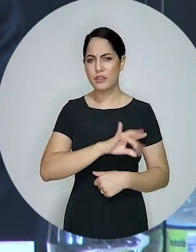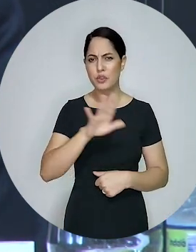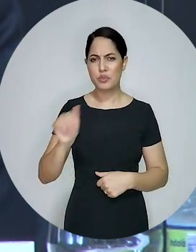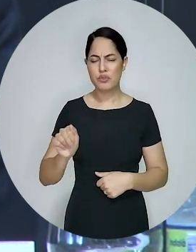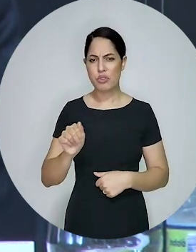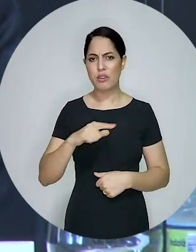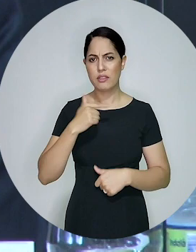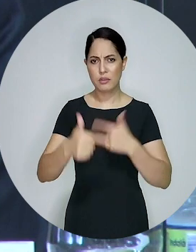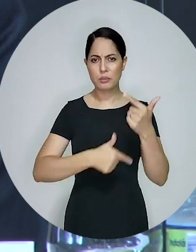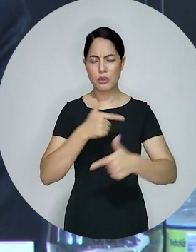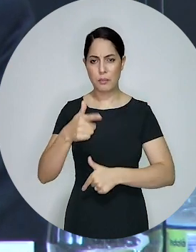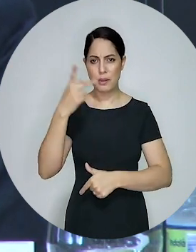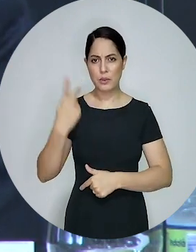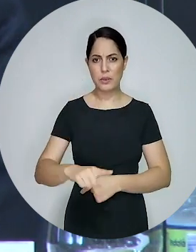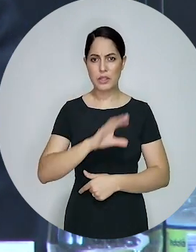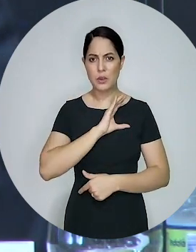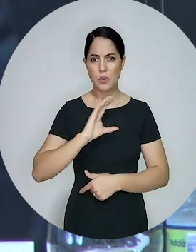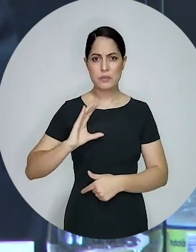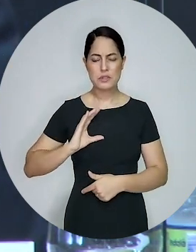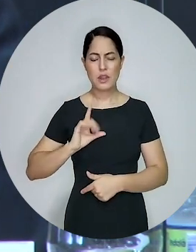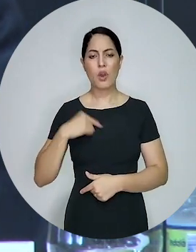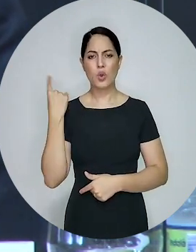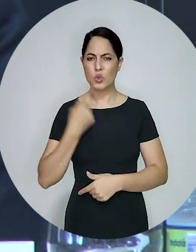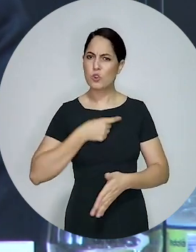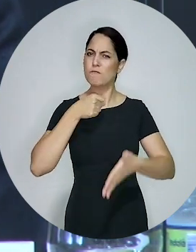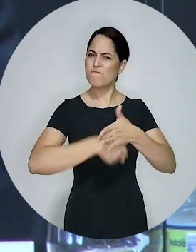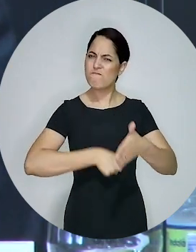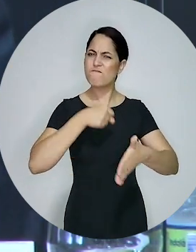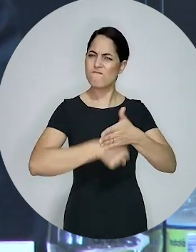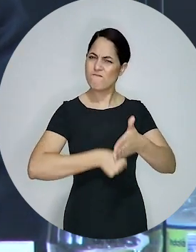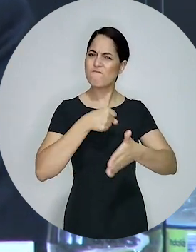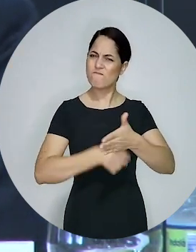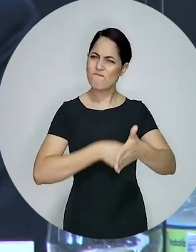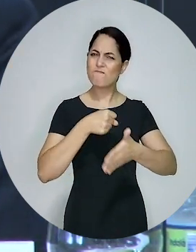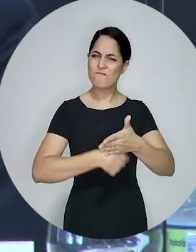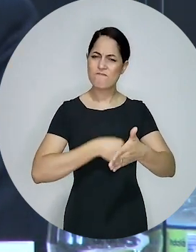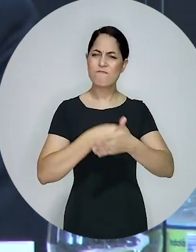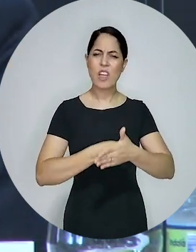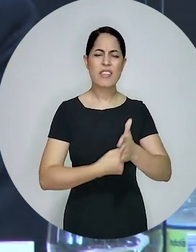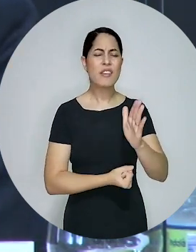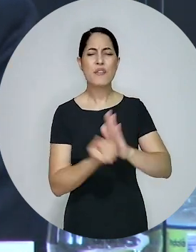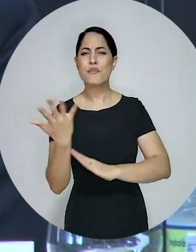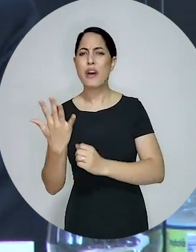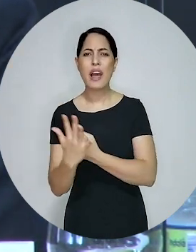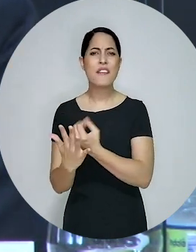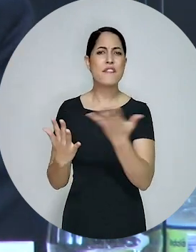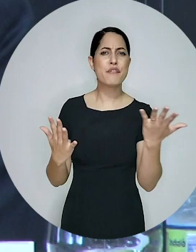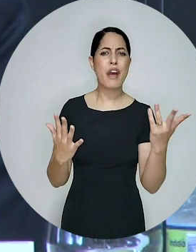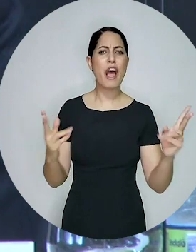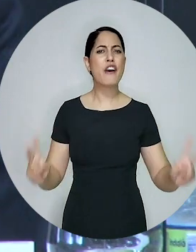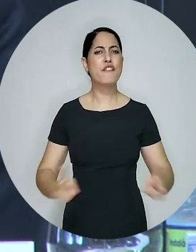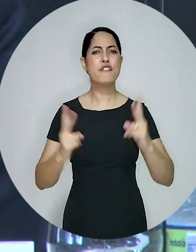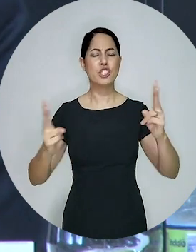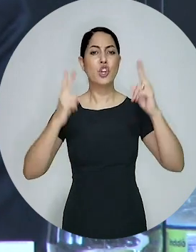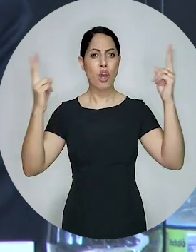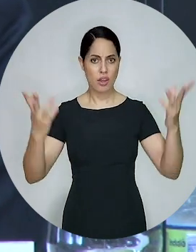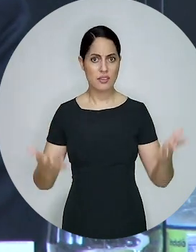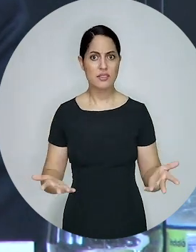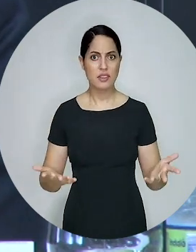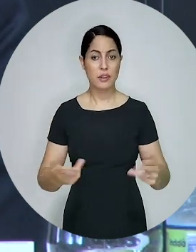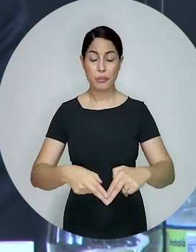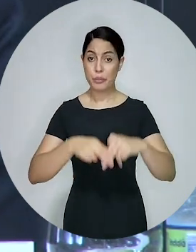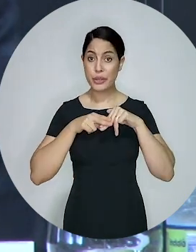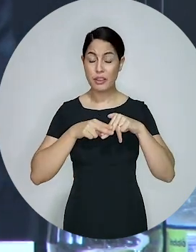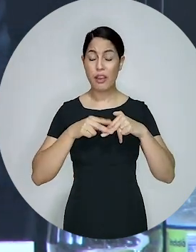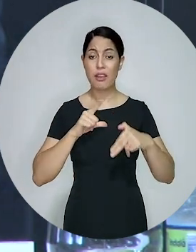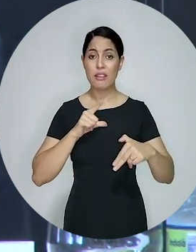por exemplo, acordei e trabalho dessa comissão, de tanto que insistimos, com uma série de vitórias que, na